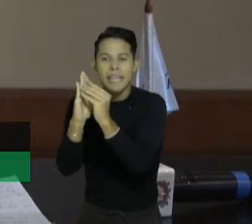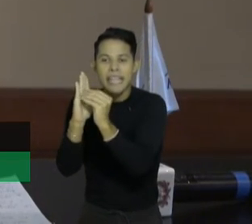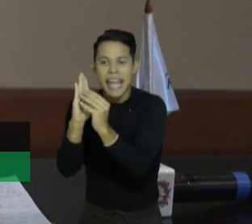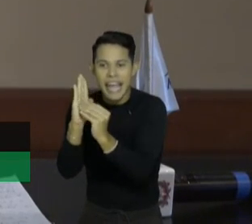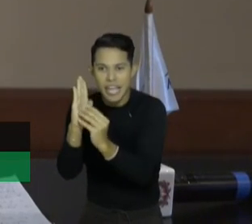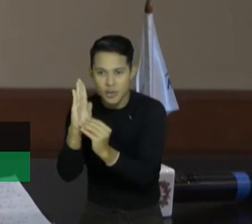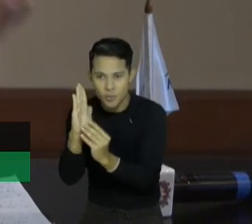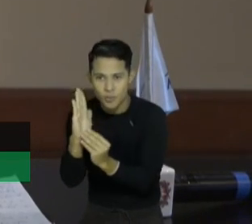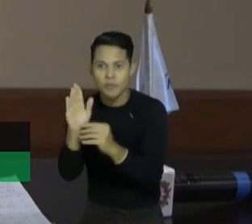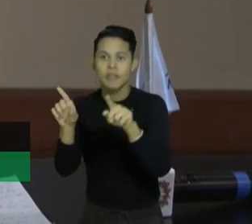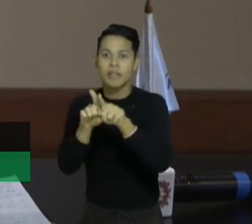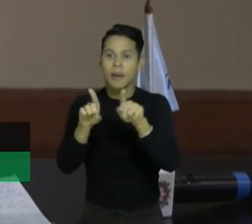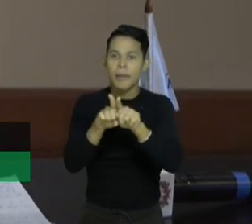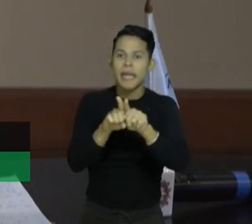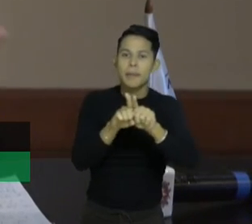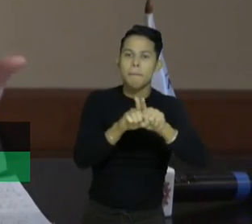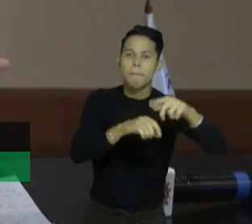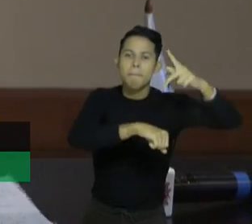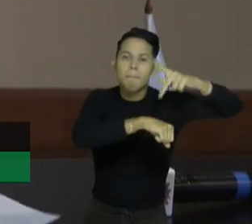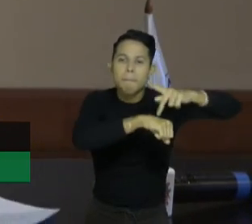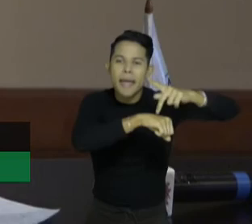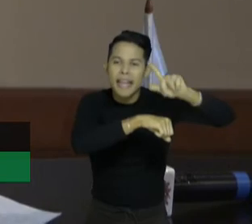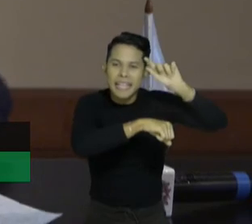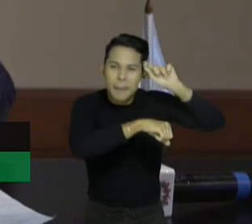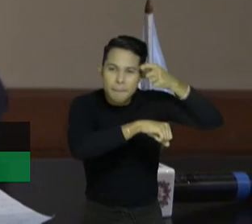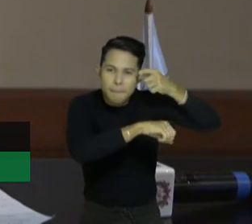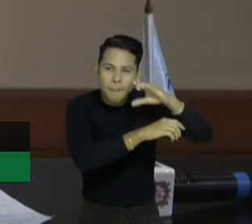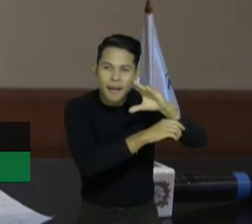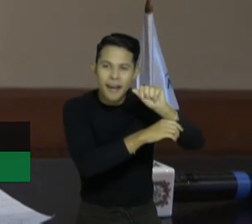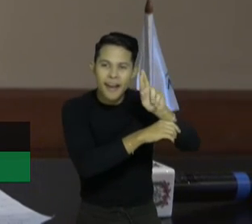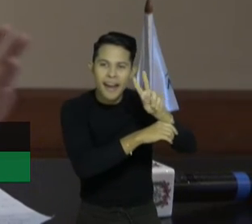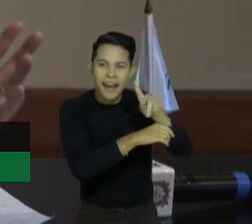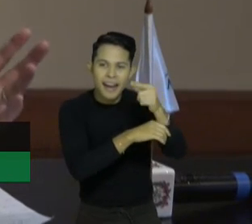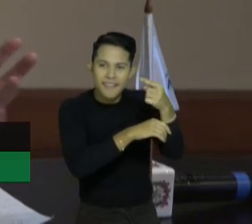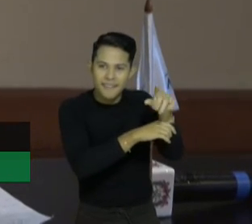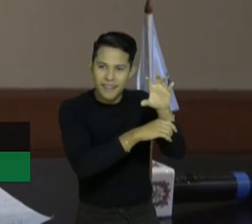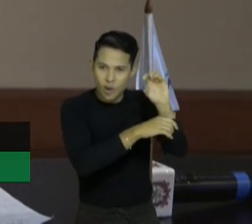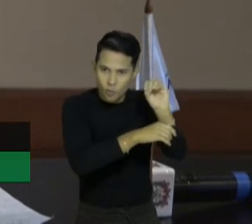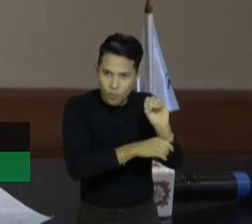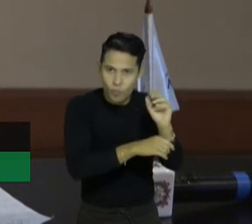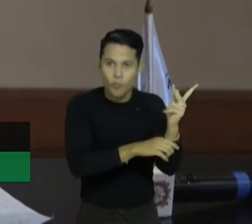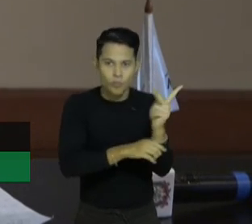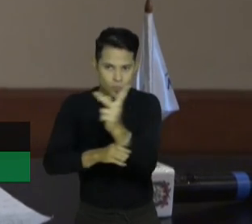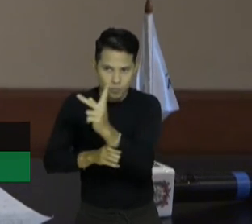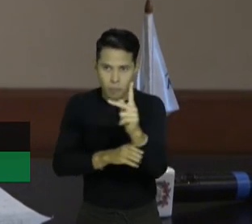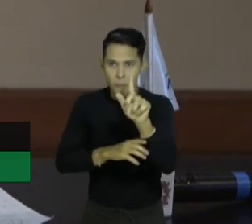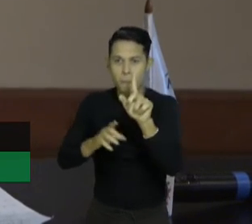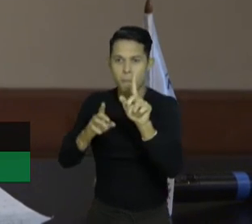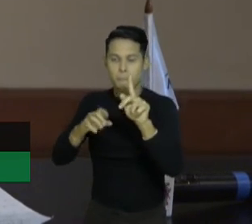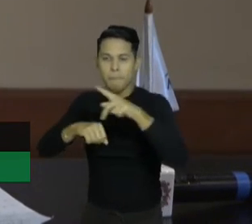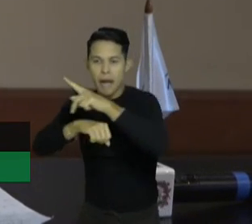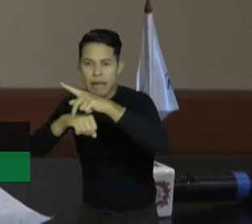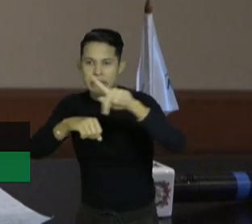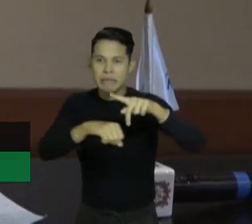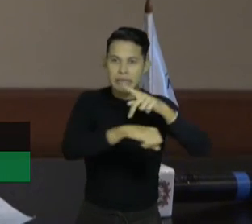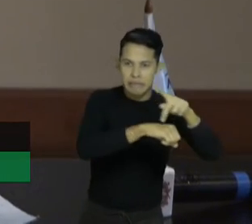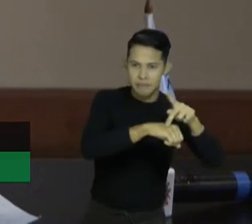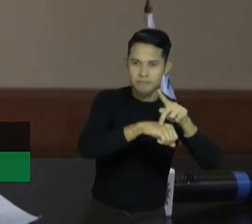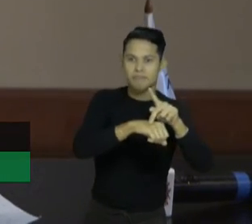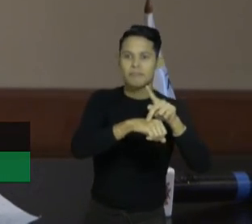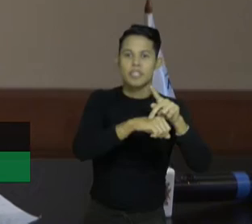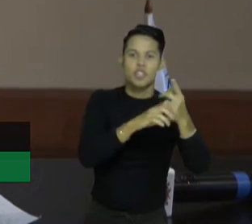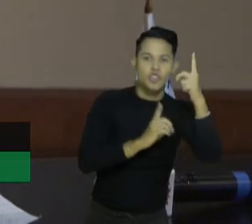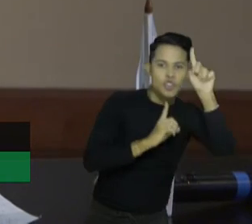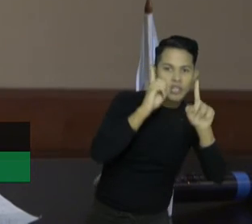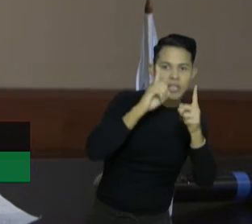né Austrália não tem indústria assim como Chile não tem e são países o Chile é um país relativamente renda média alta e a Austrália é um país